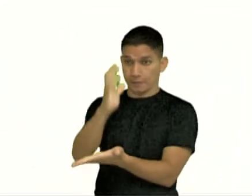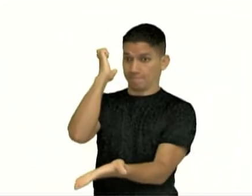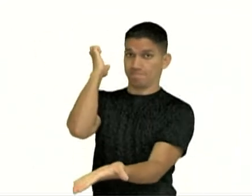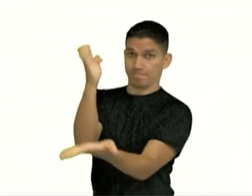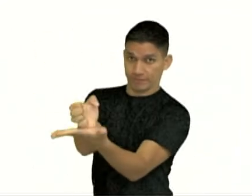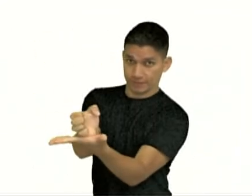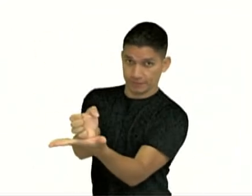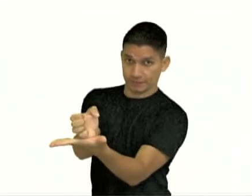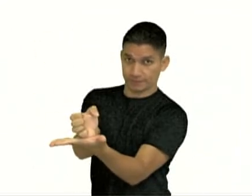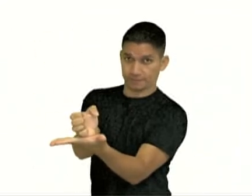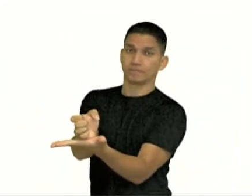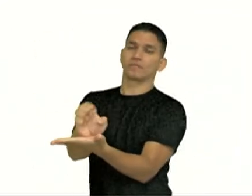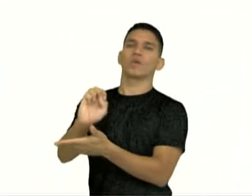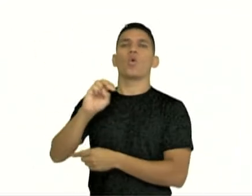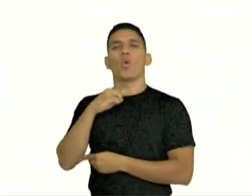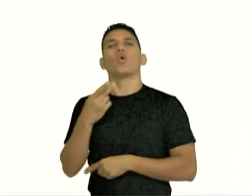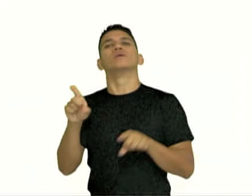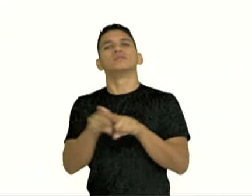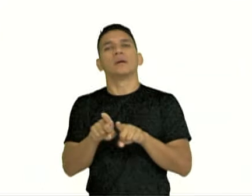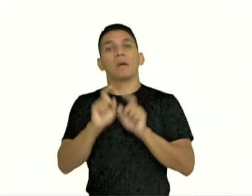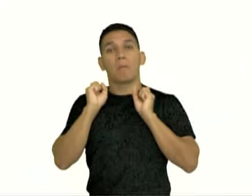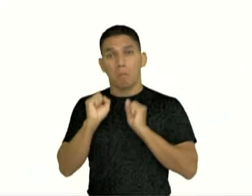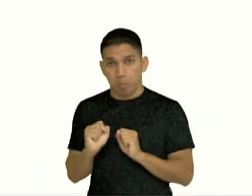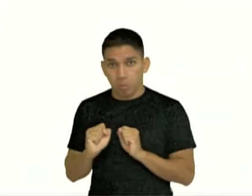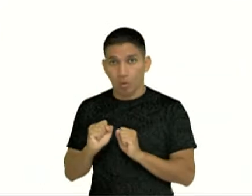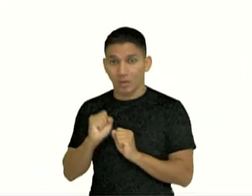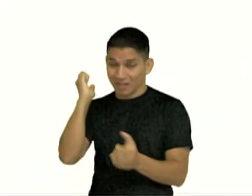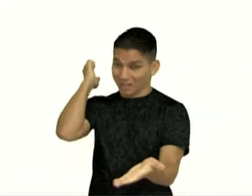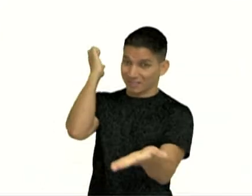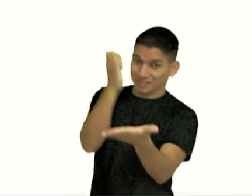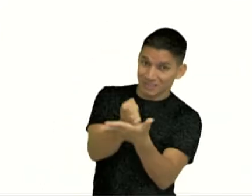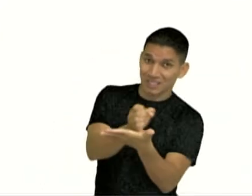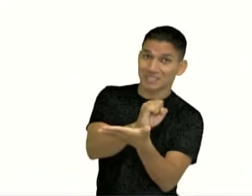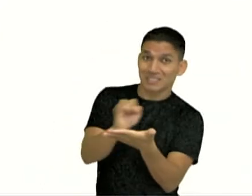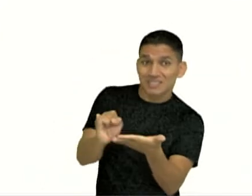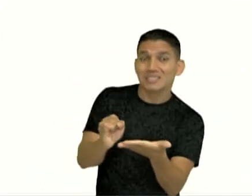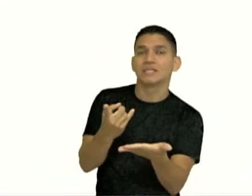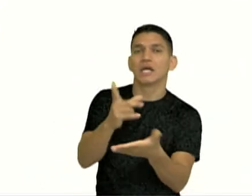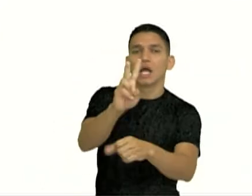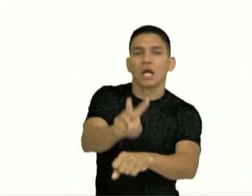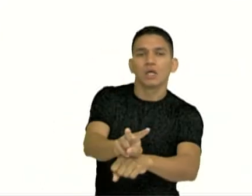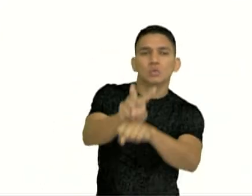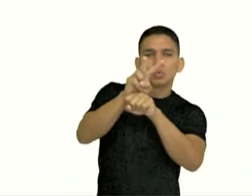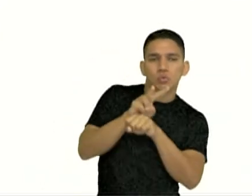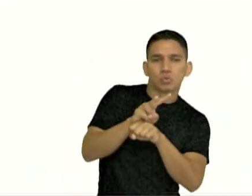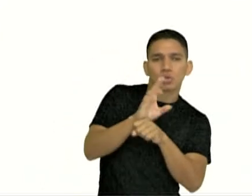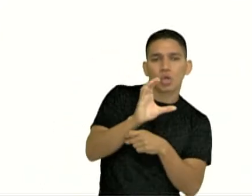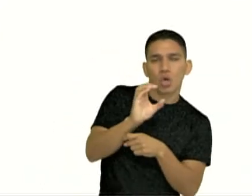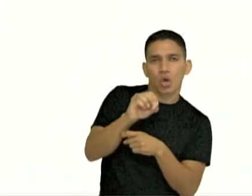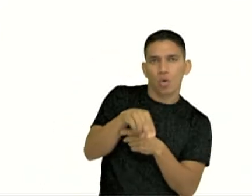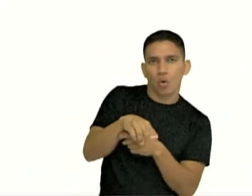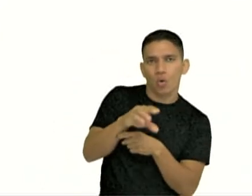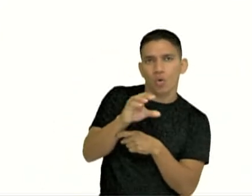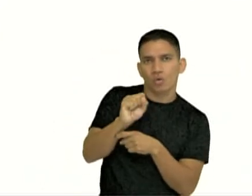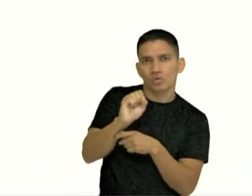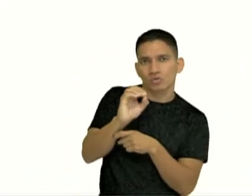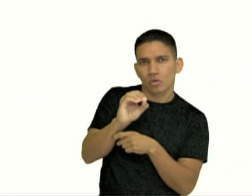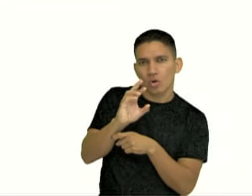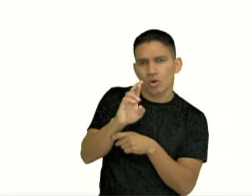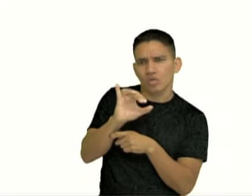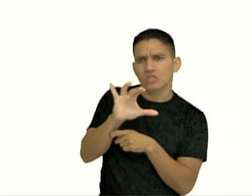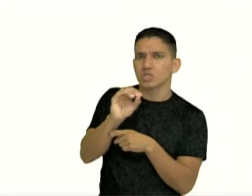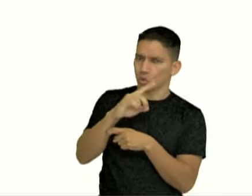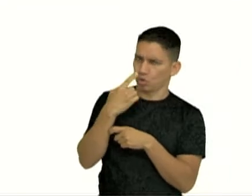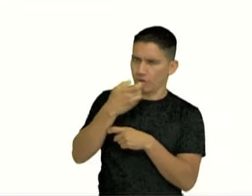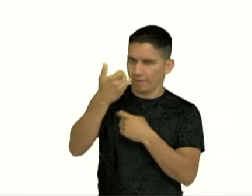vista. Ela também pode ser à vista por meio de consórcio, porque o consórcio, a gente já vai falar sobre ele, e